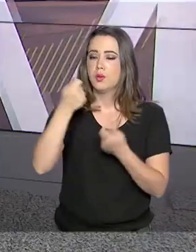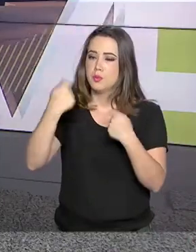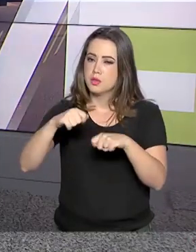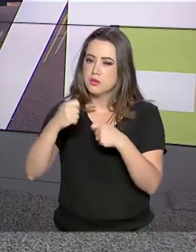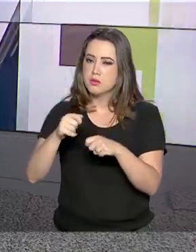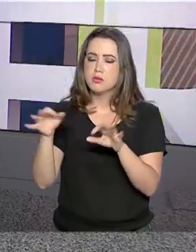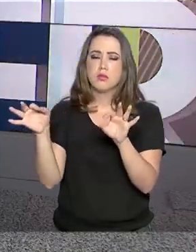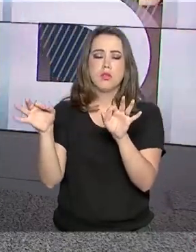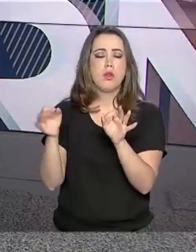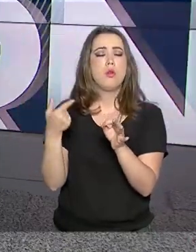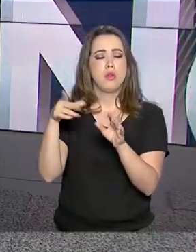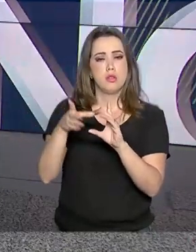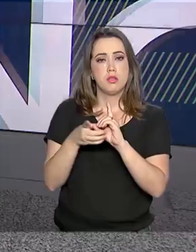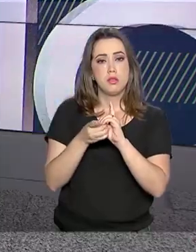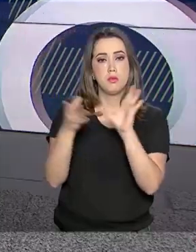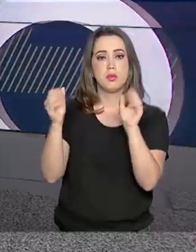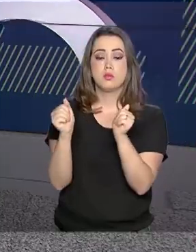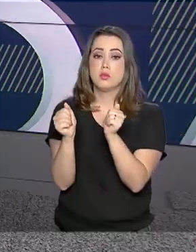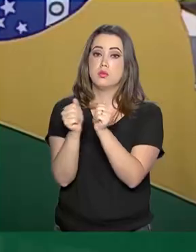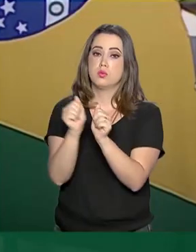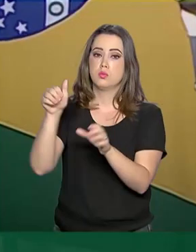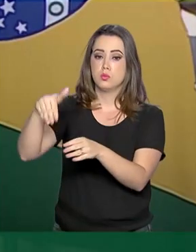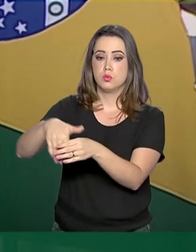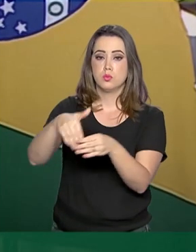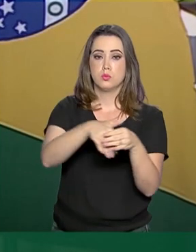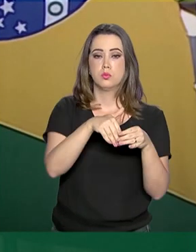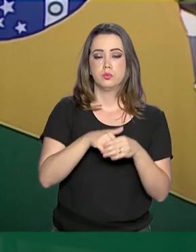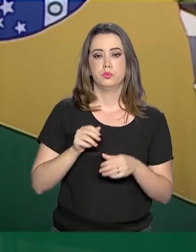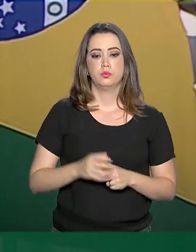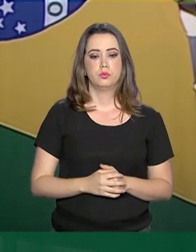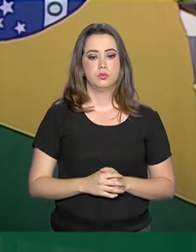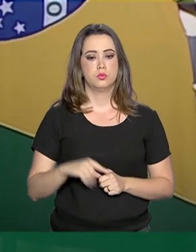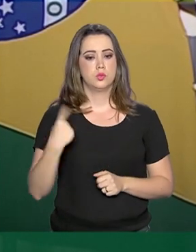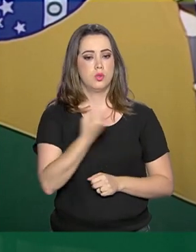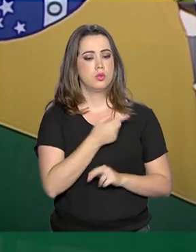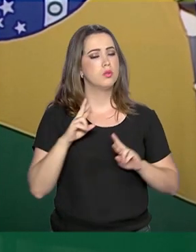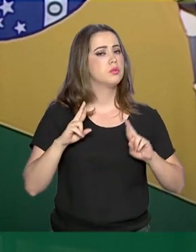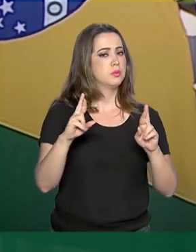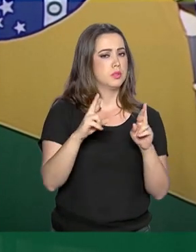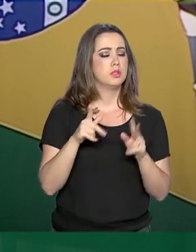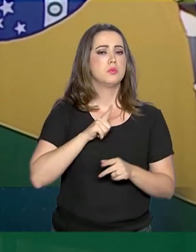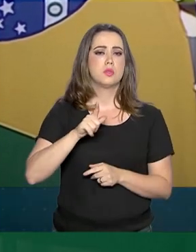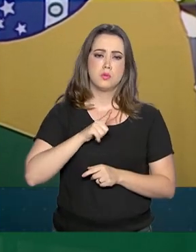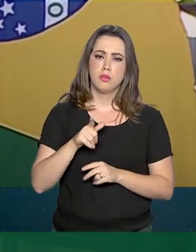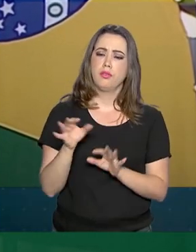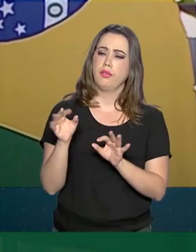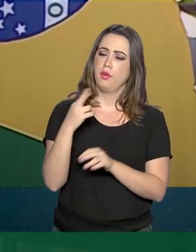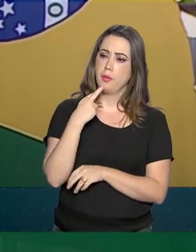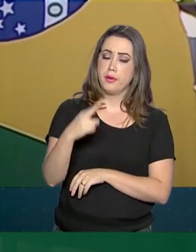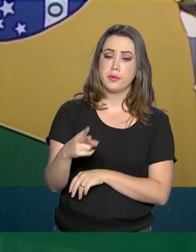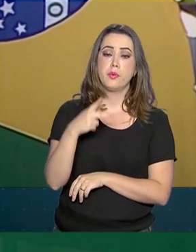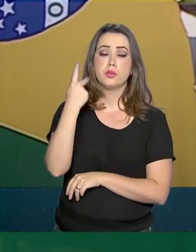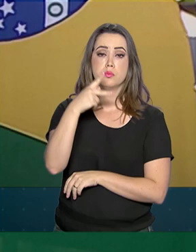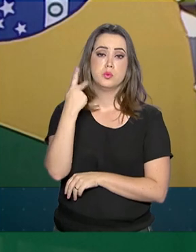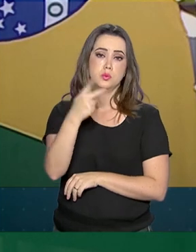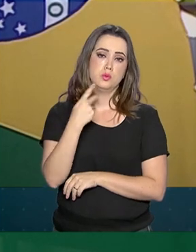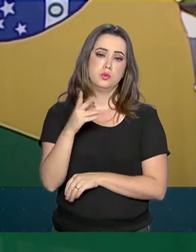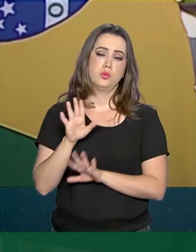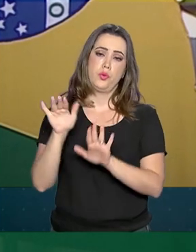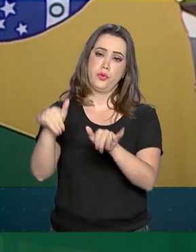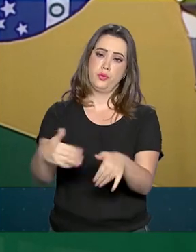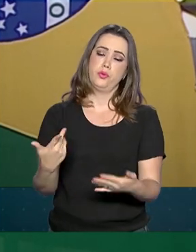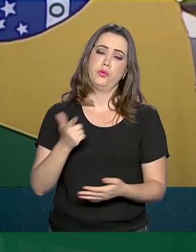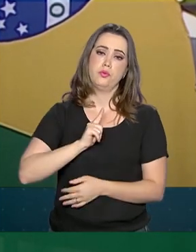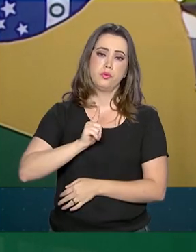venezuela com eleições e esperamos que haja uma solução é política na qual no fim